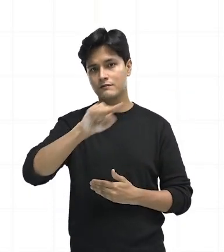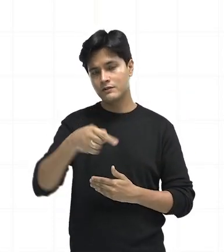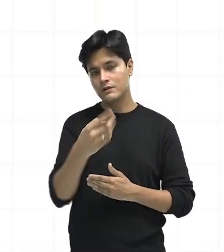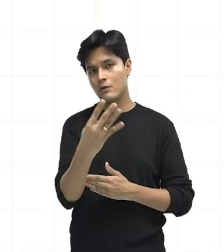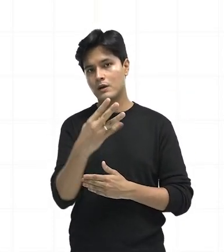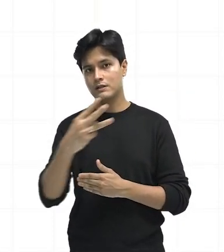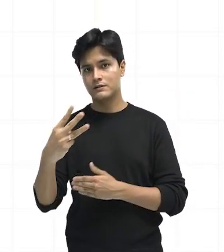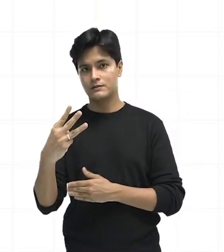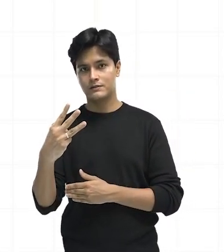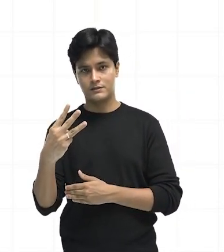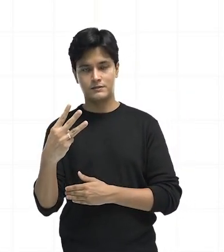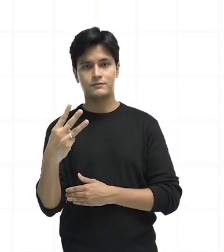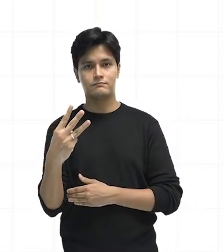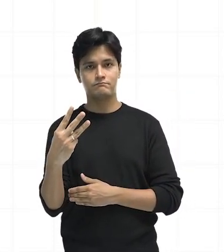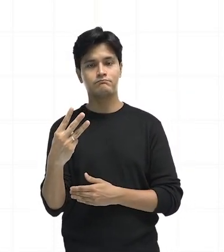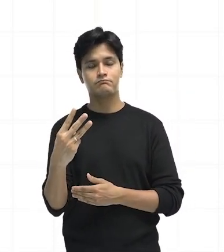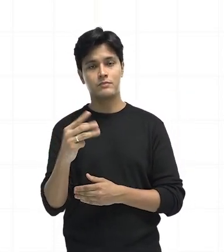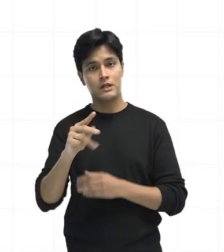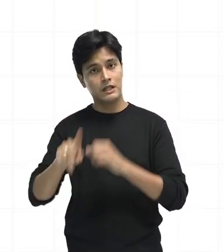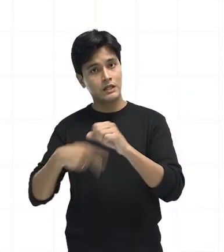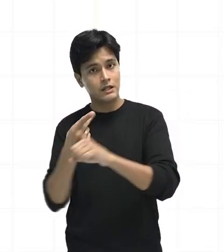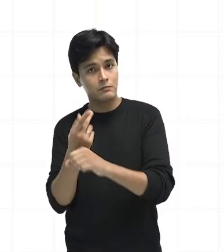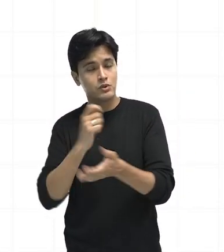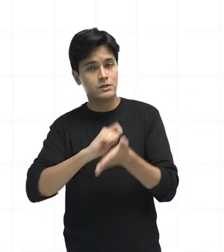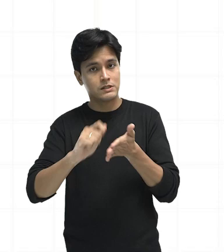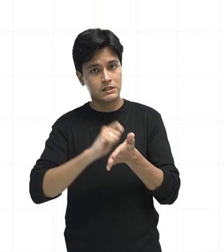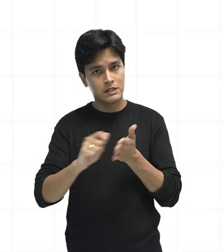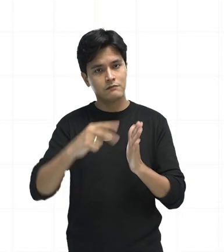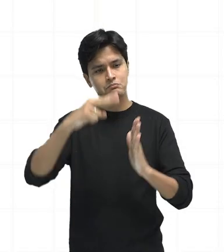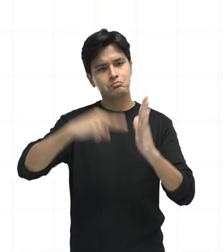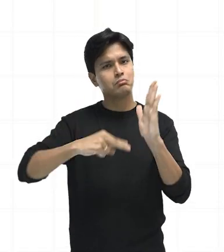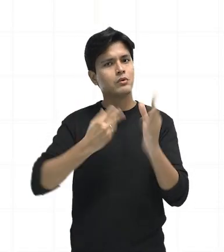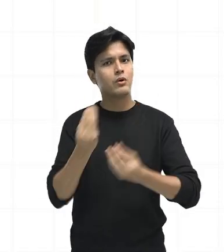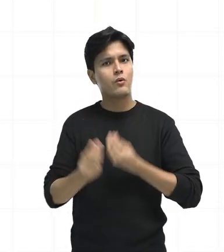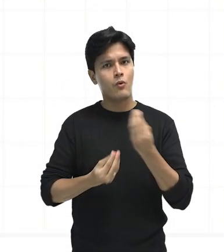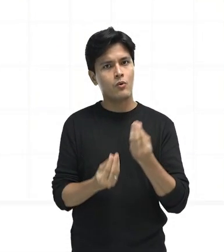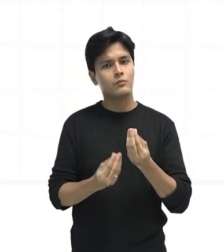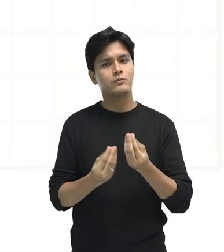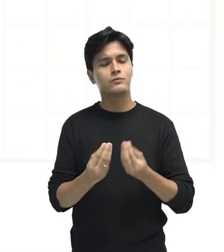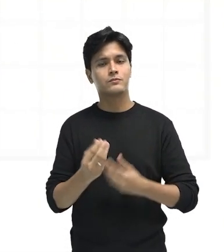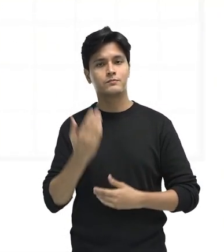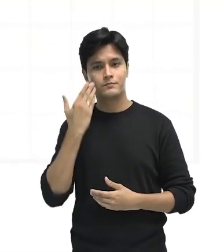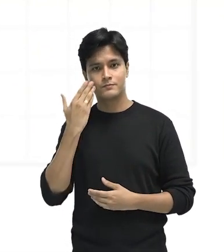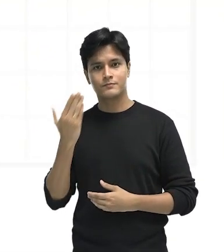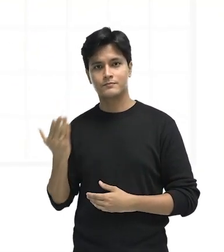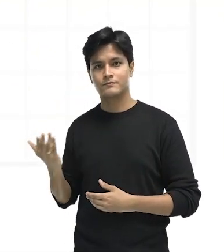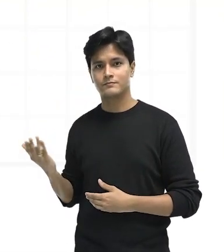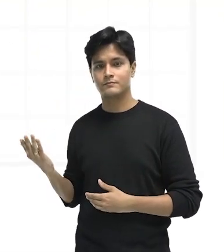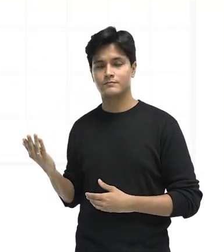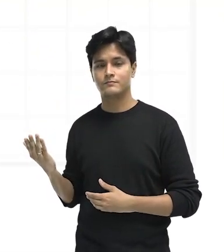7,143 e escreva-o por extenso. Escrever por extenso, tá?